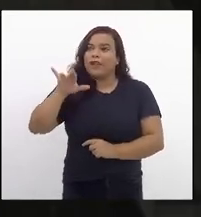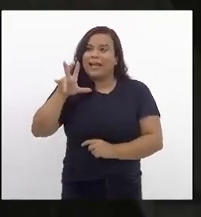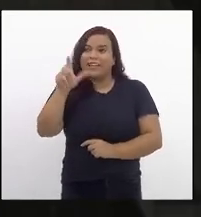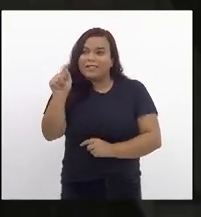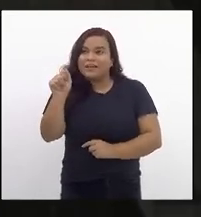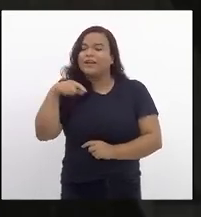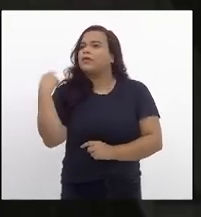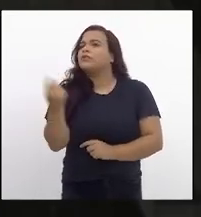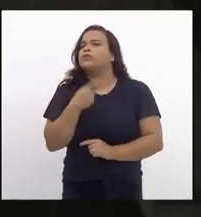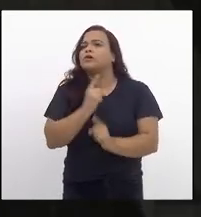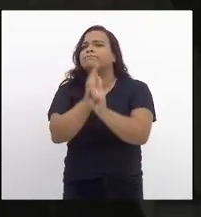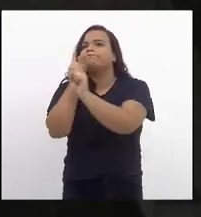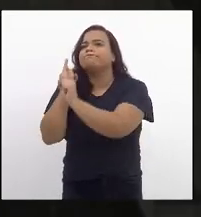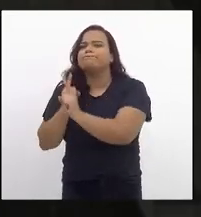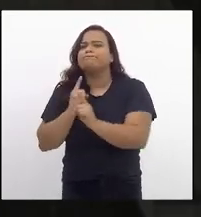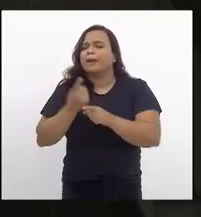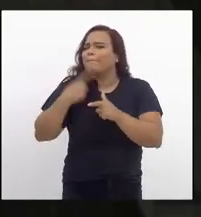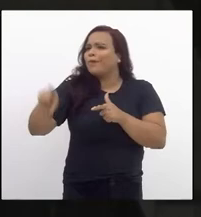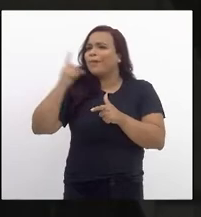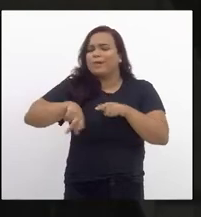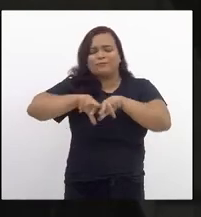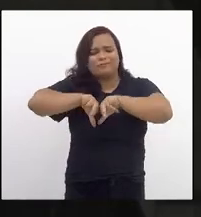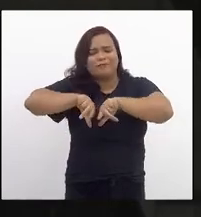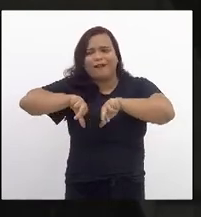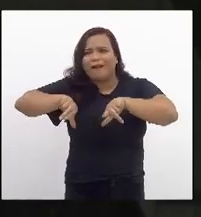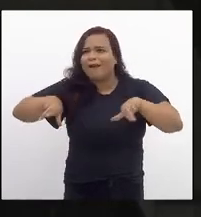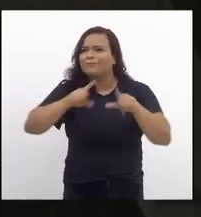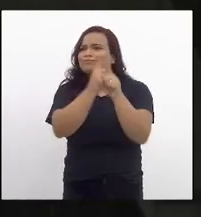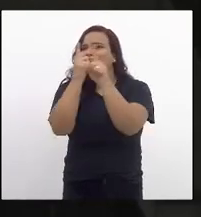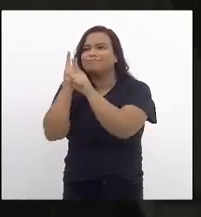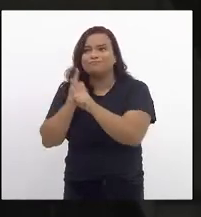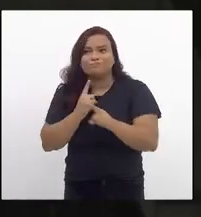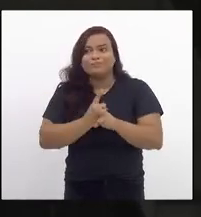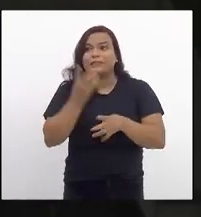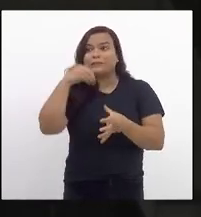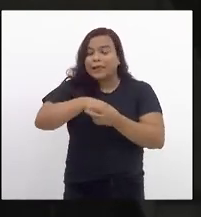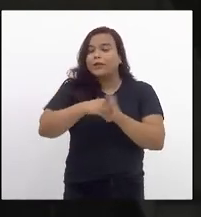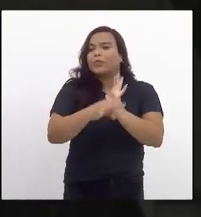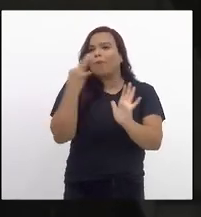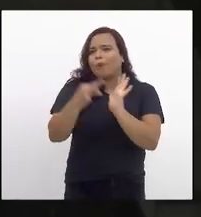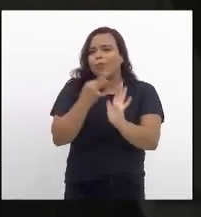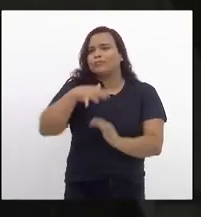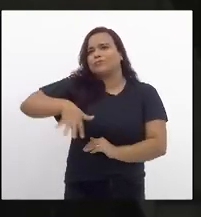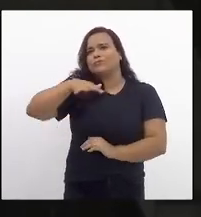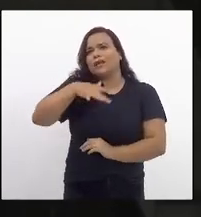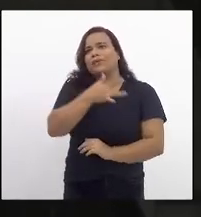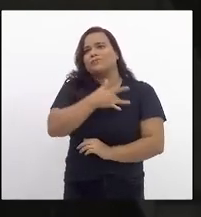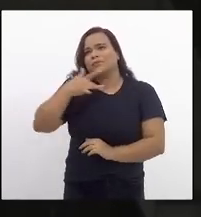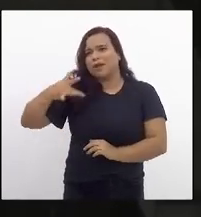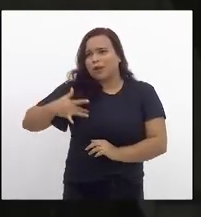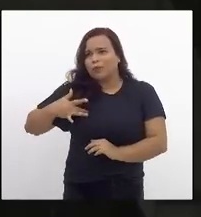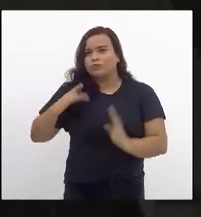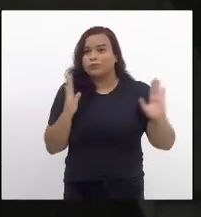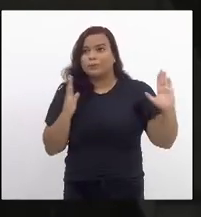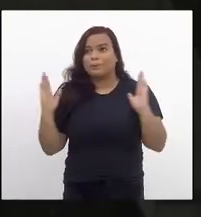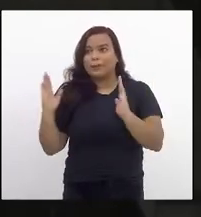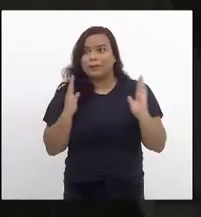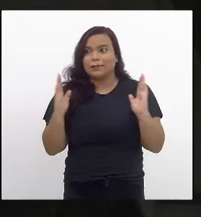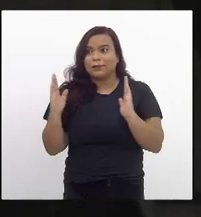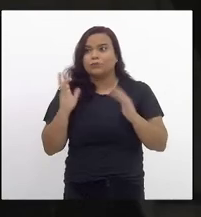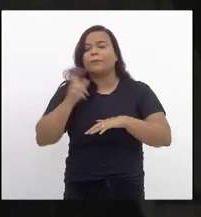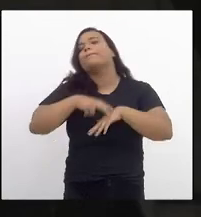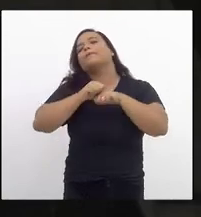as grandes mazelas que tinham os contratos da saúde no período